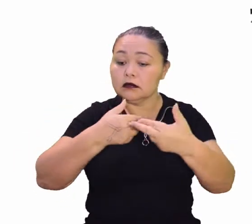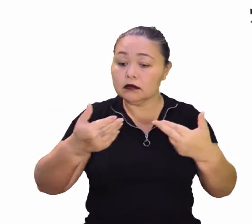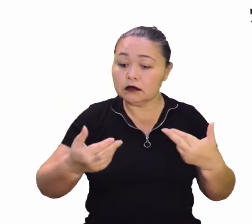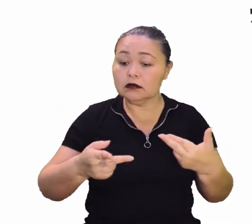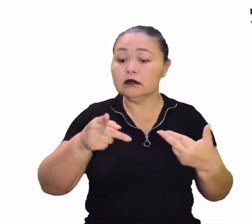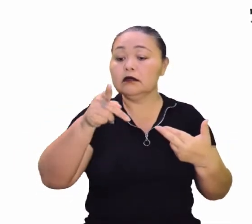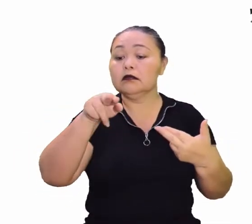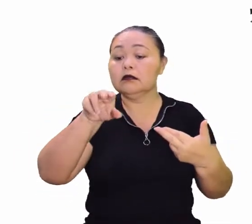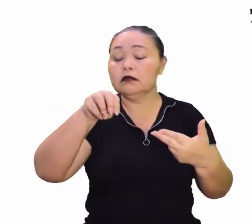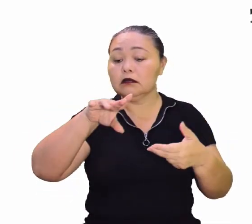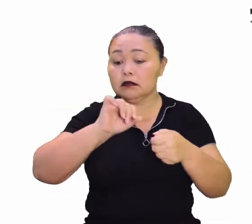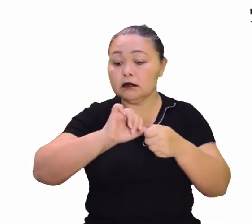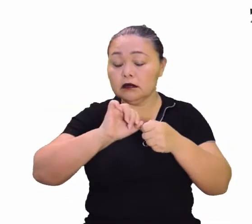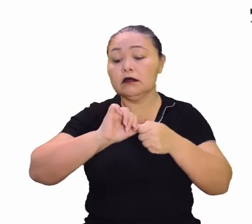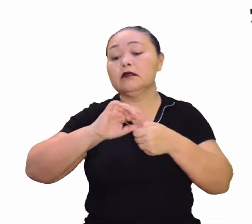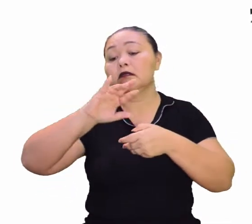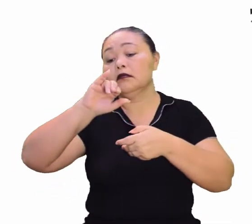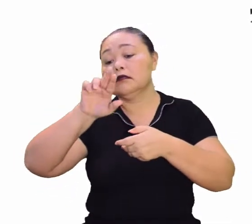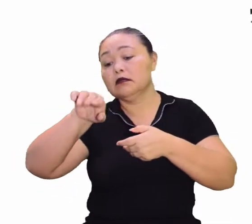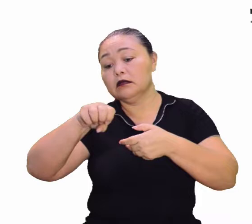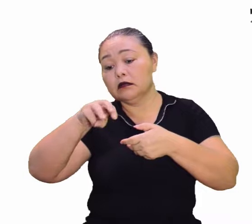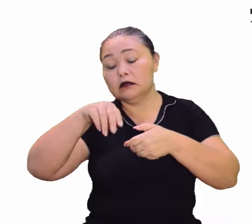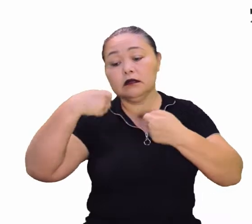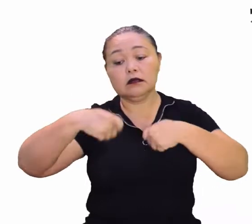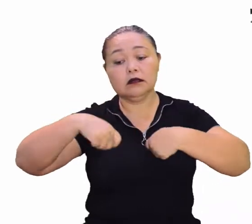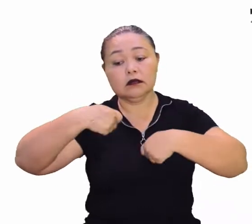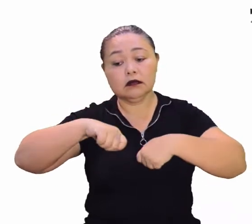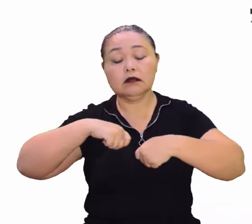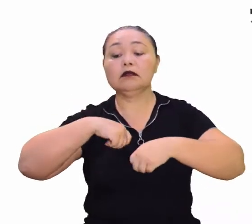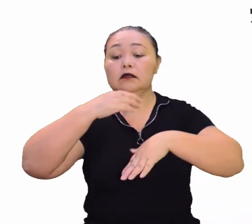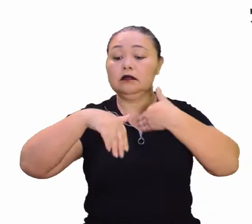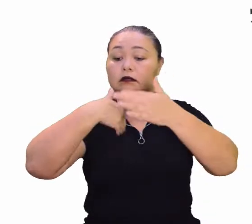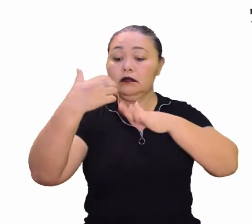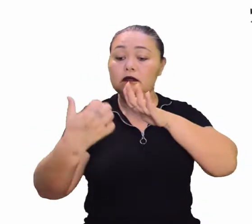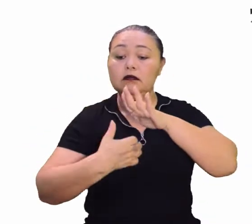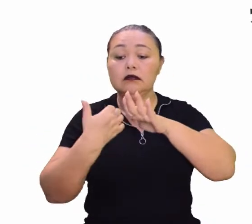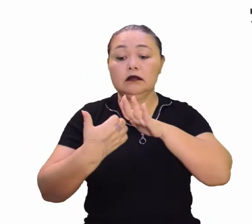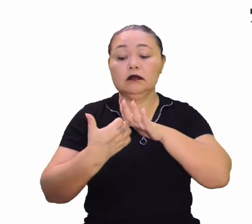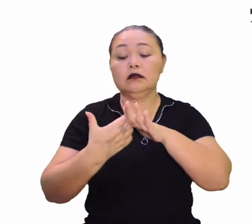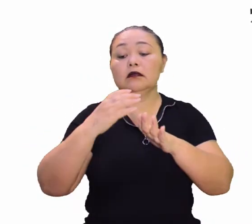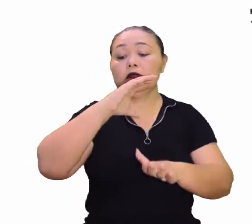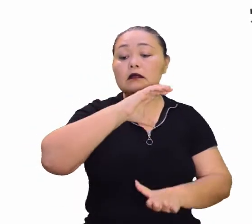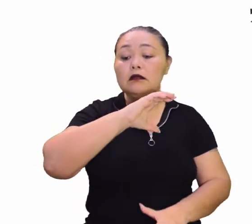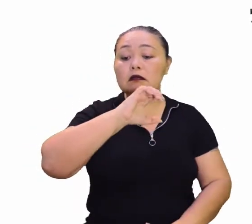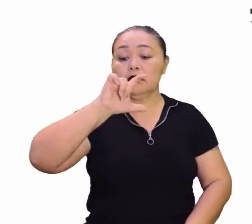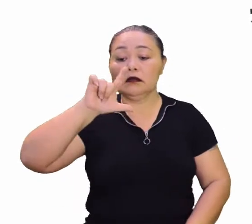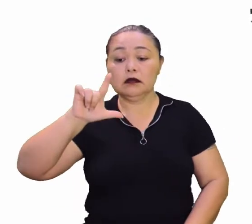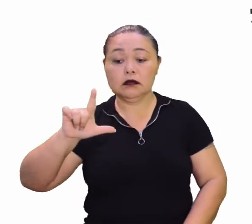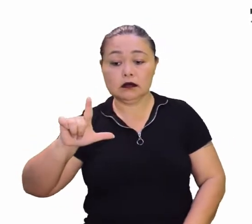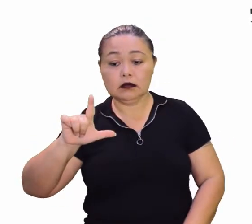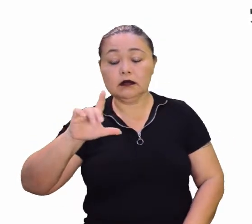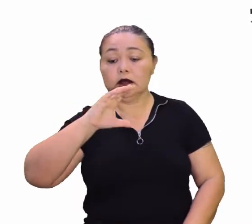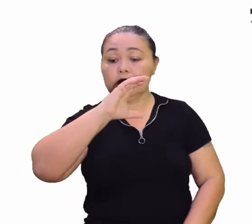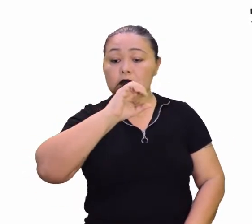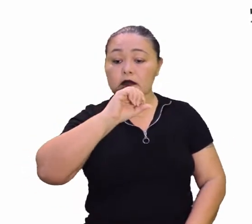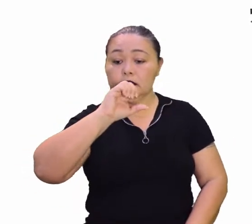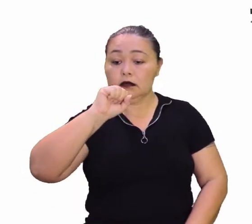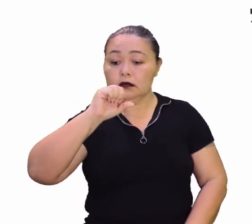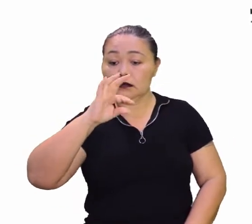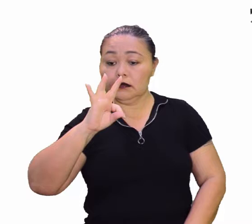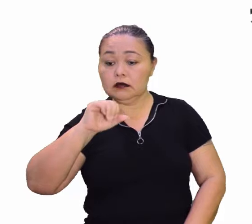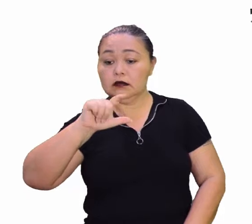insumos necessários para o desenvolvimento da indústria, falamos também que na costa leste encontramos aí